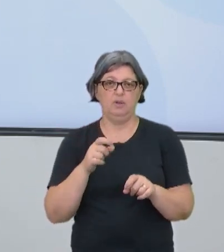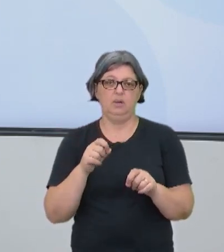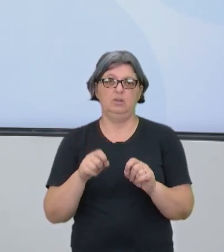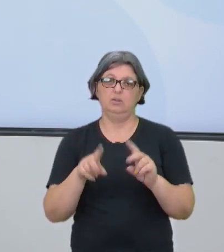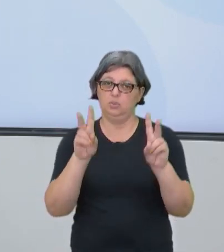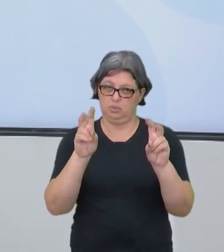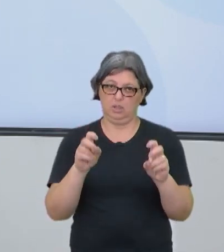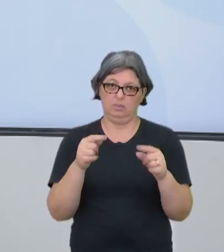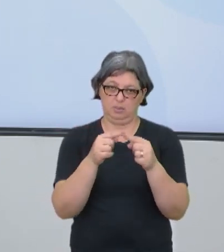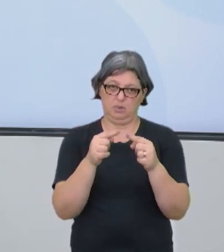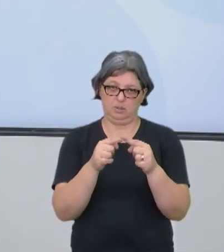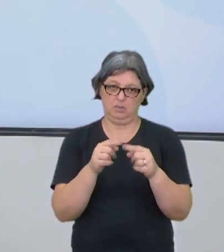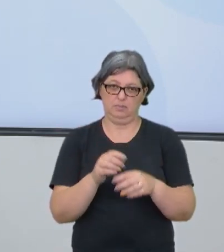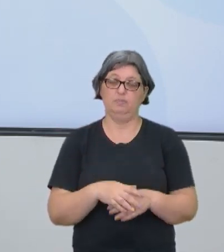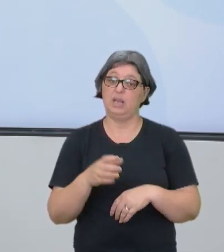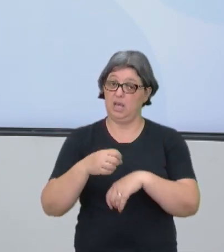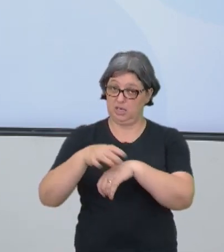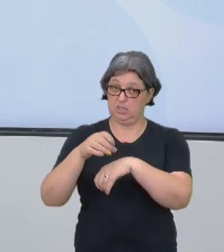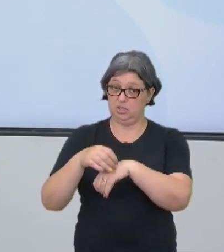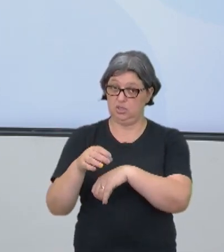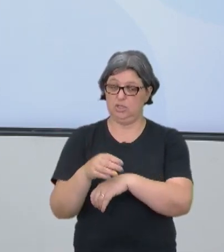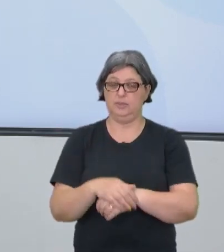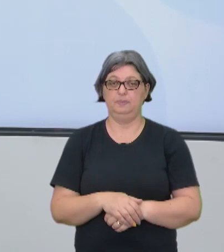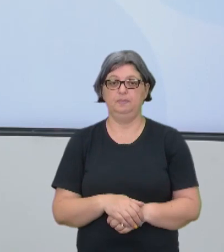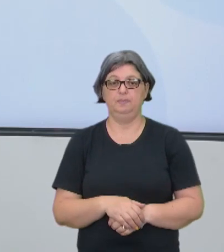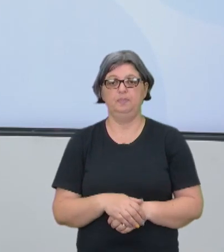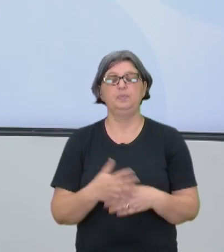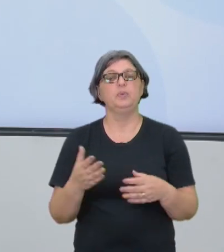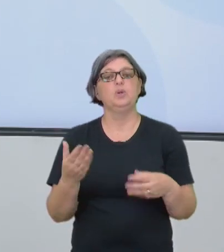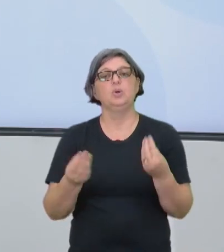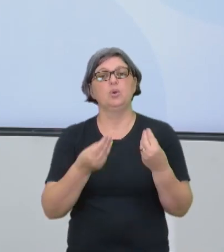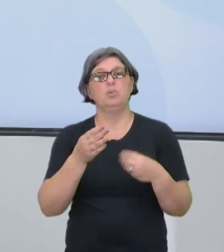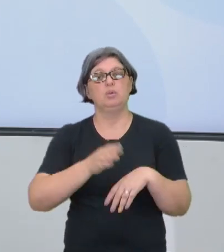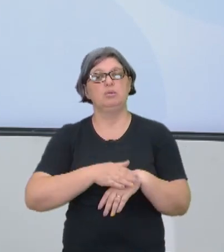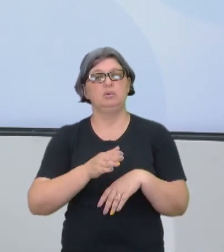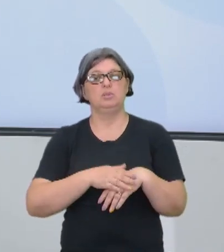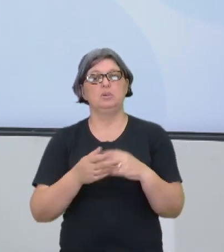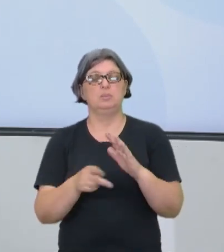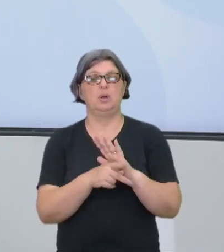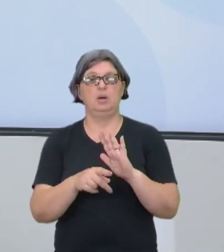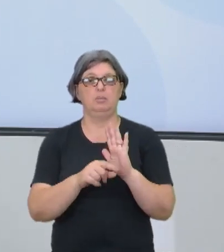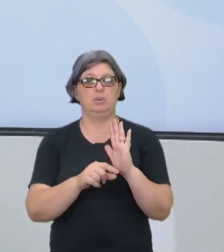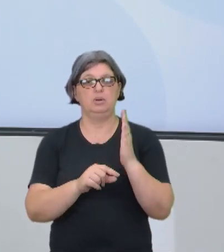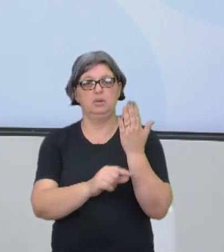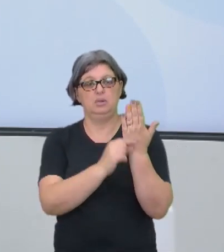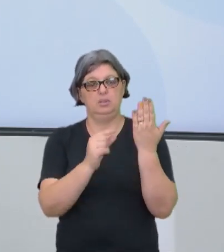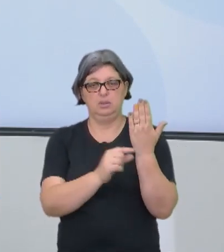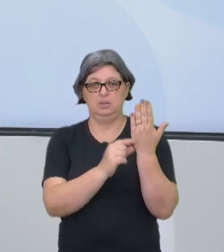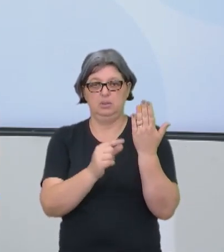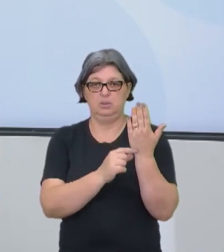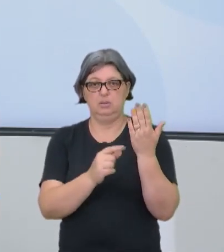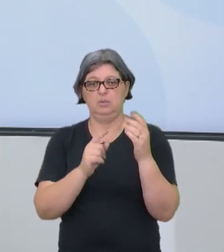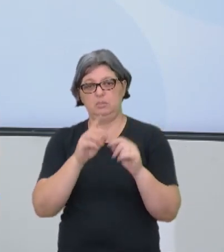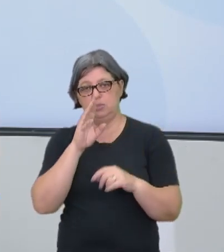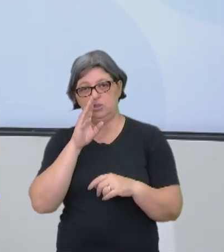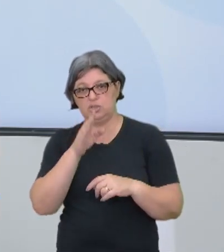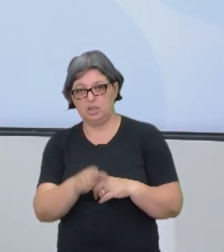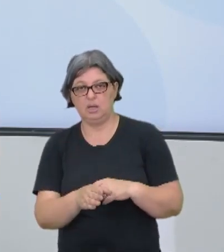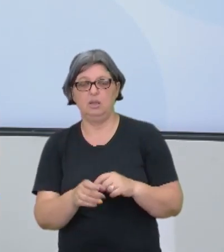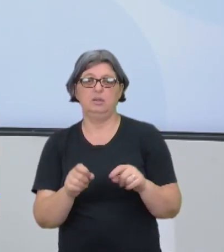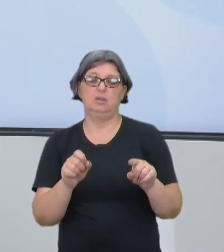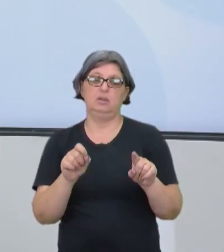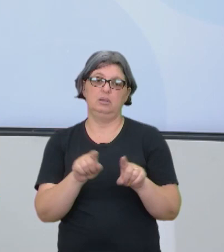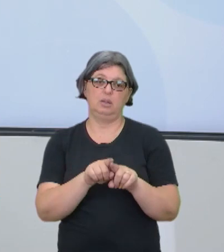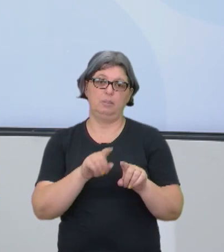aquele tema. Foram essas dicas que nós vimos. Como fazer a citação? A citação direta, indireta, nós